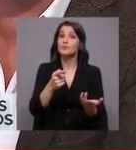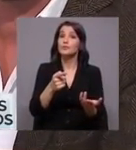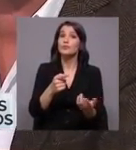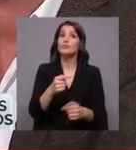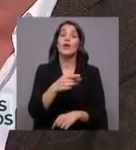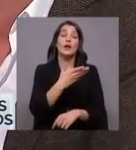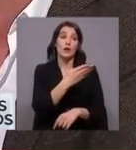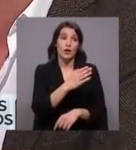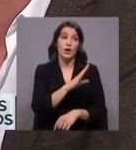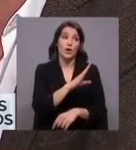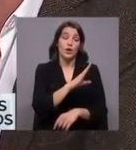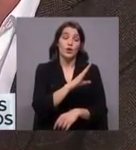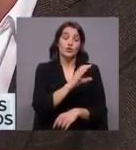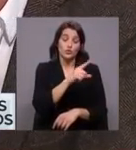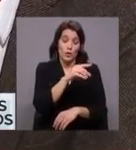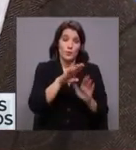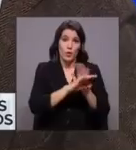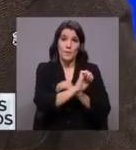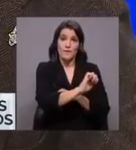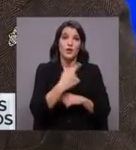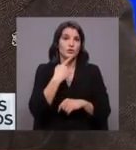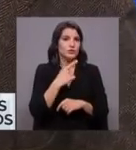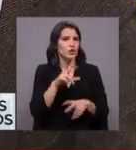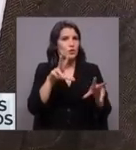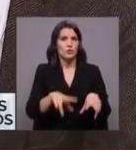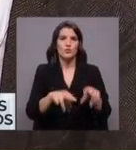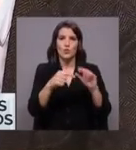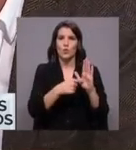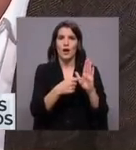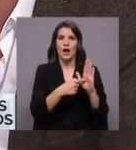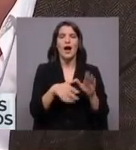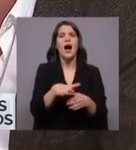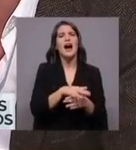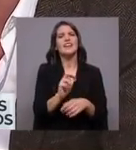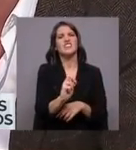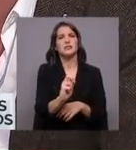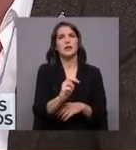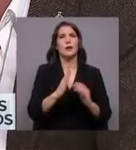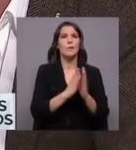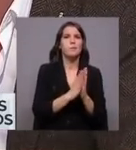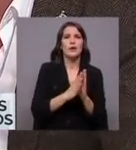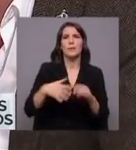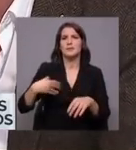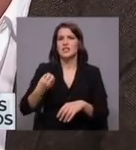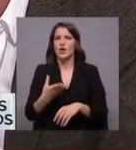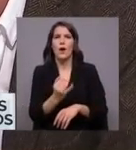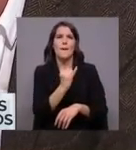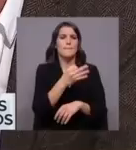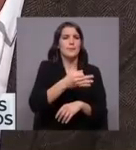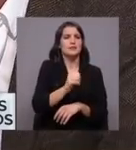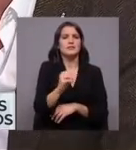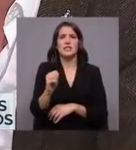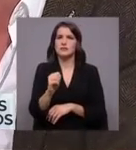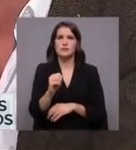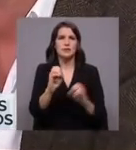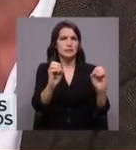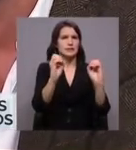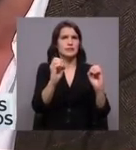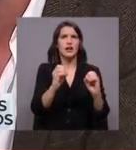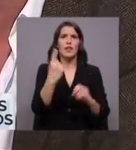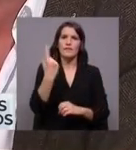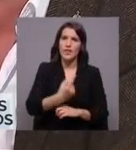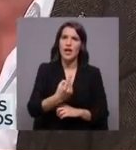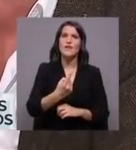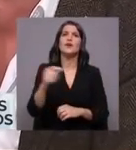Figueirense no seu programa na igreja neste misericórdia GPS que devem ser chamadas lindo vai